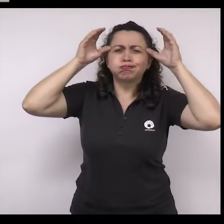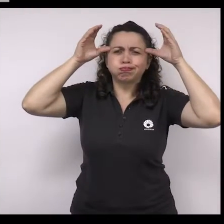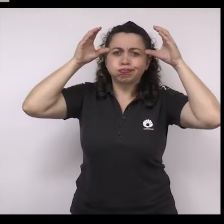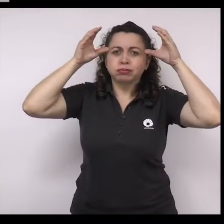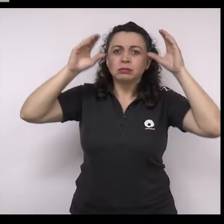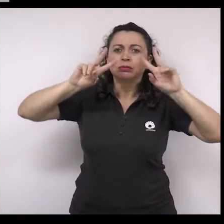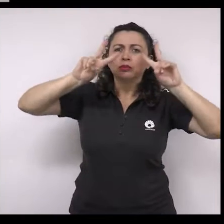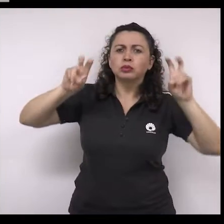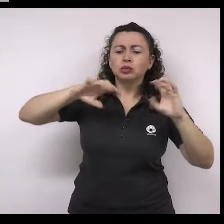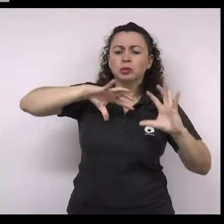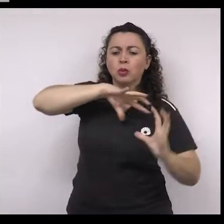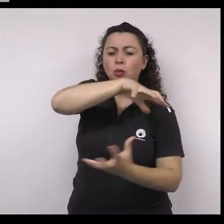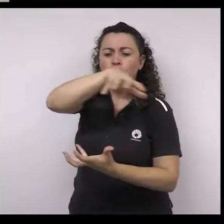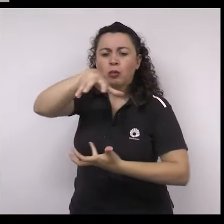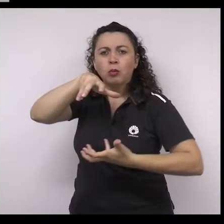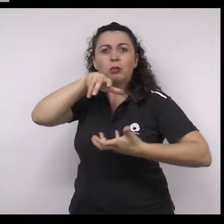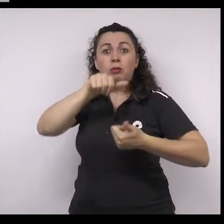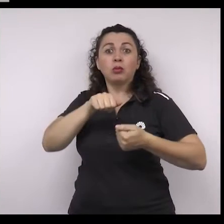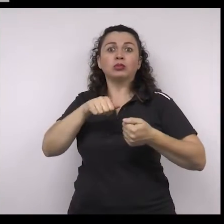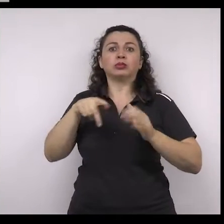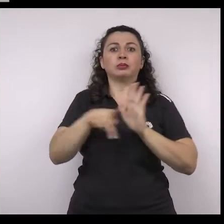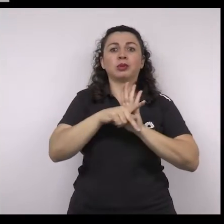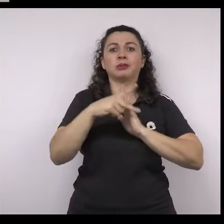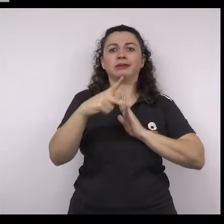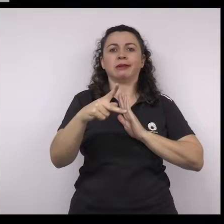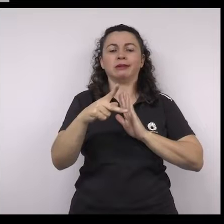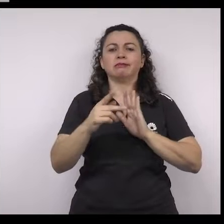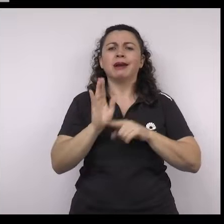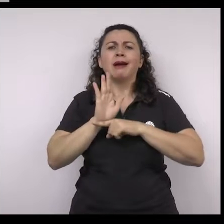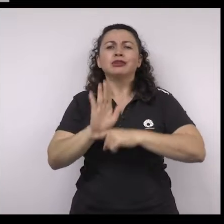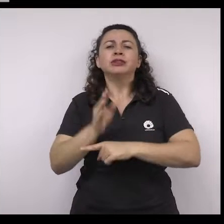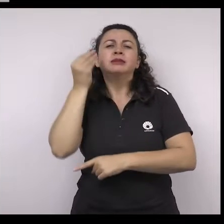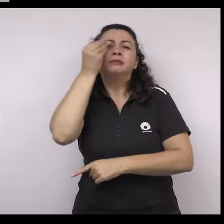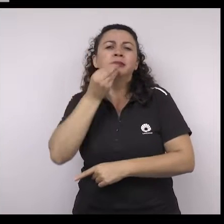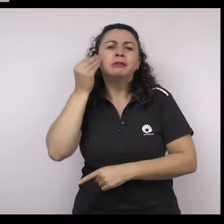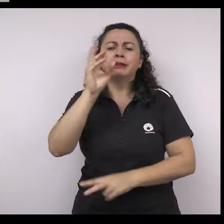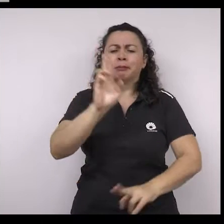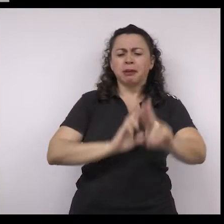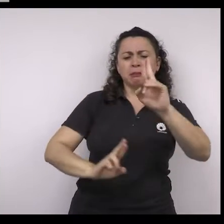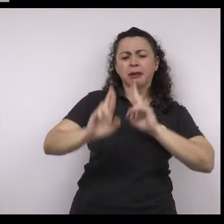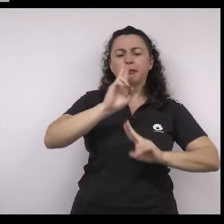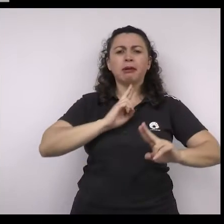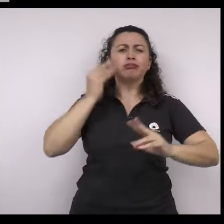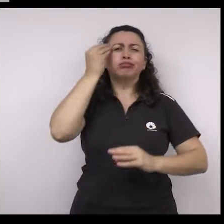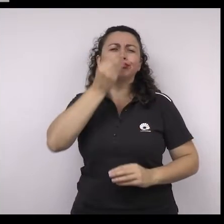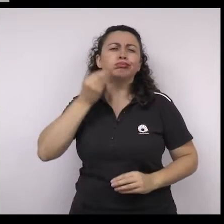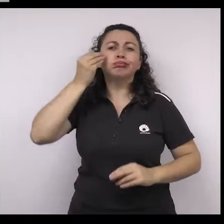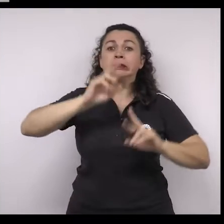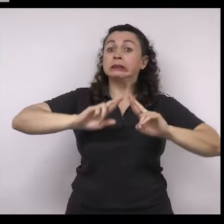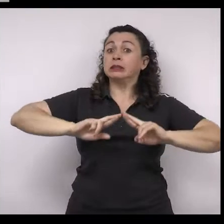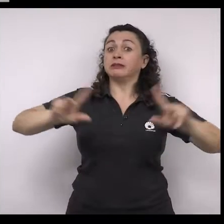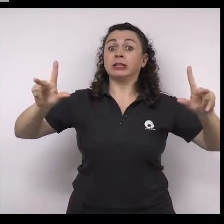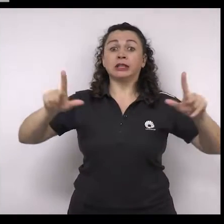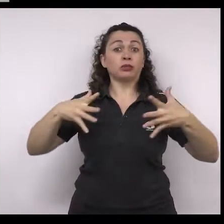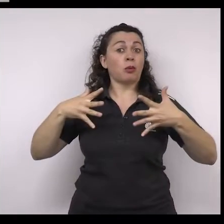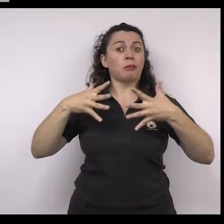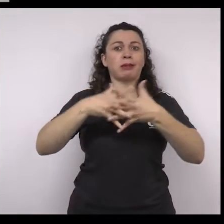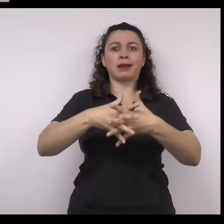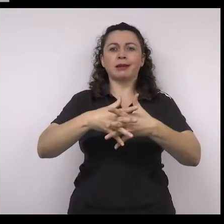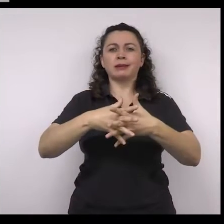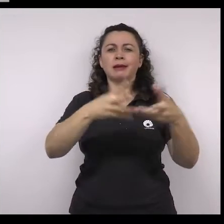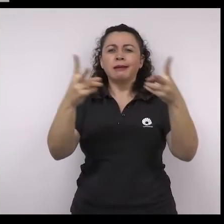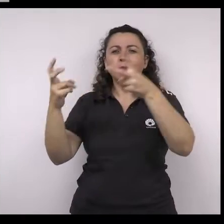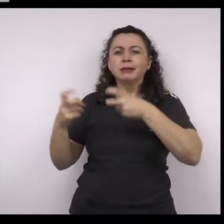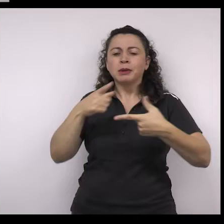mundo no qual eles estão inseridos, experimentar respostas diferentes e complexas a problemas que